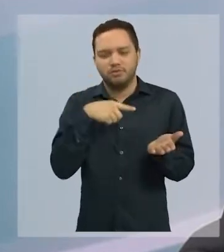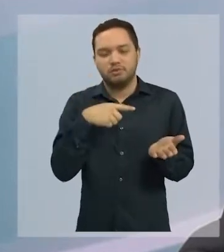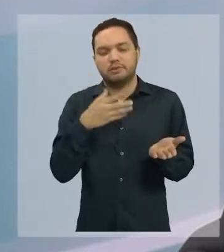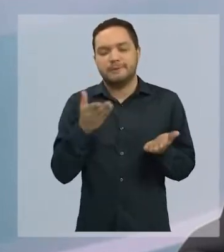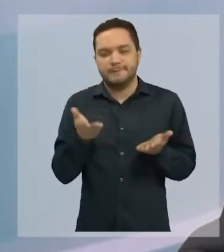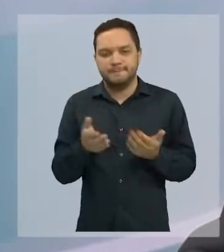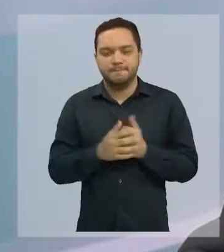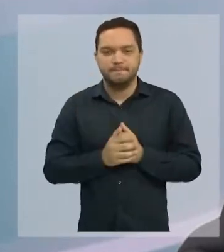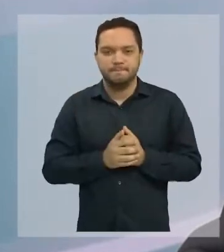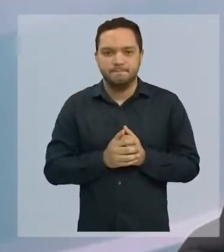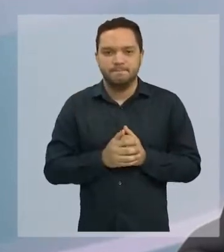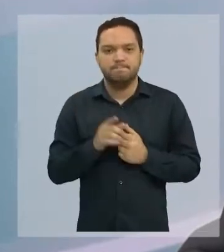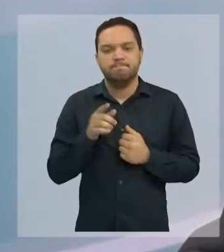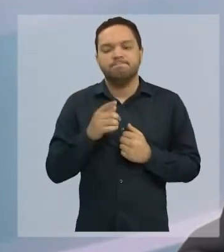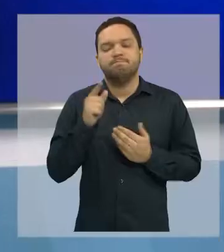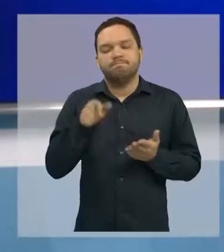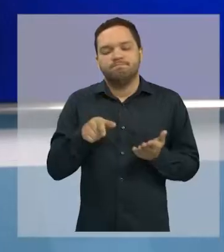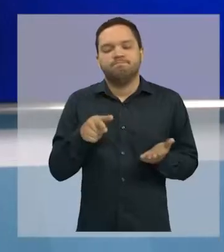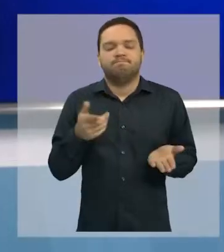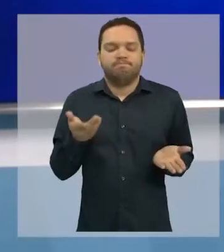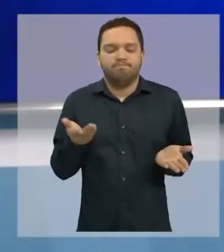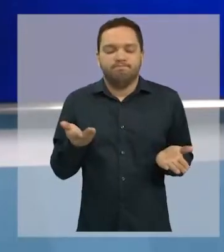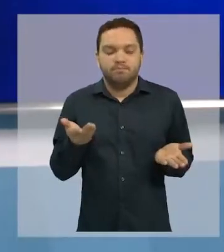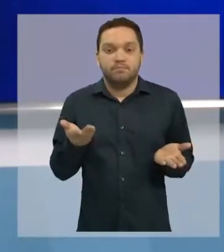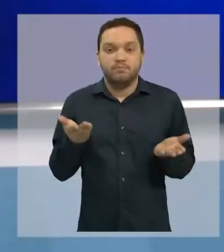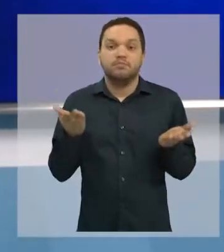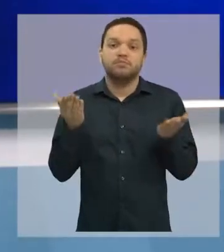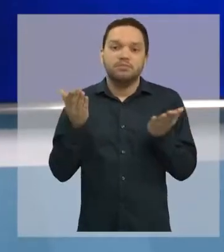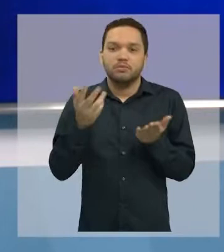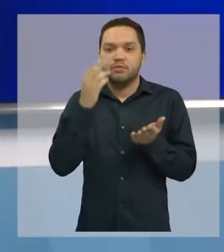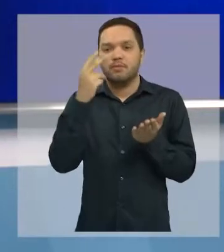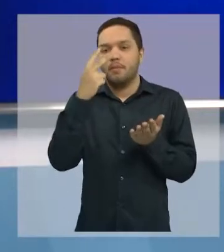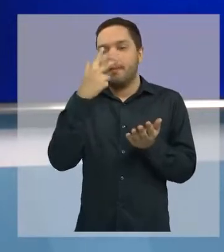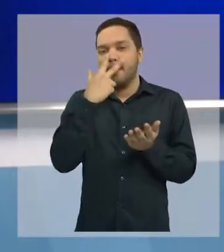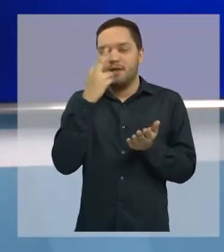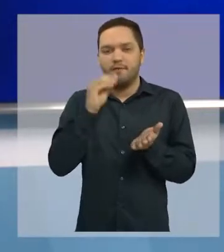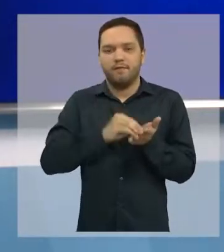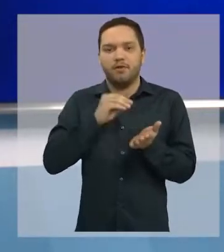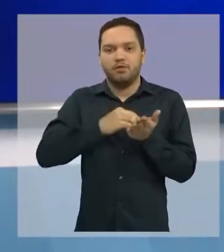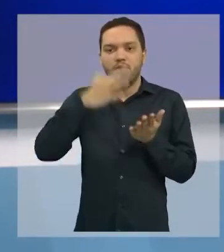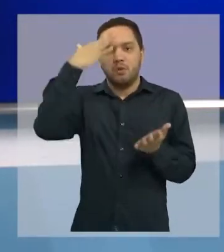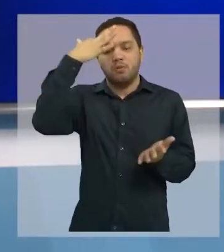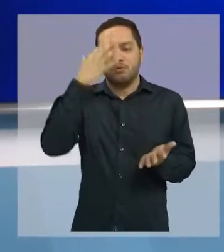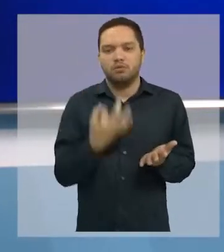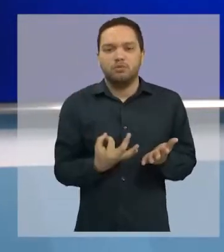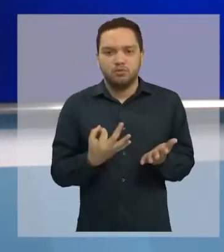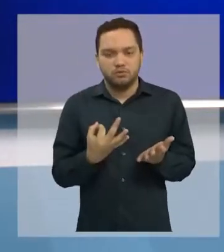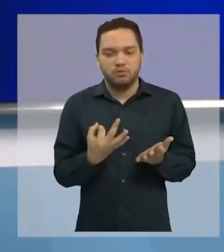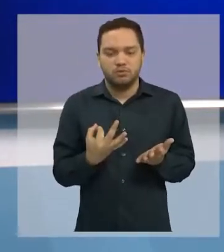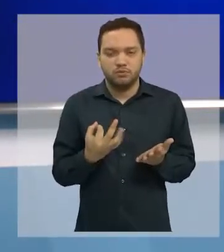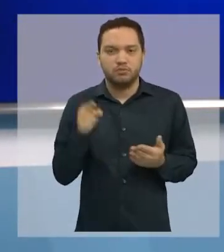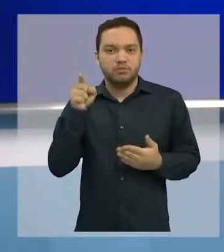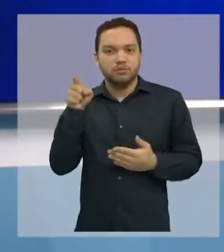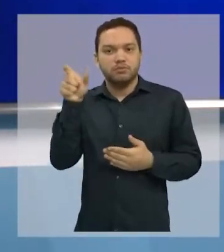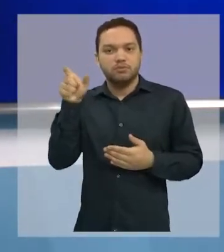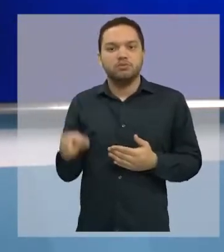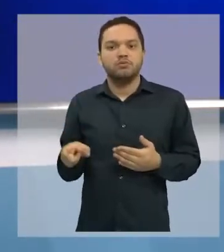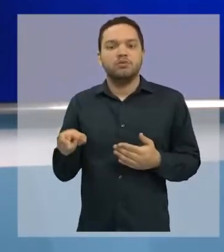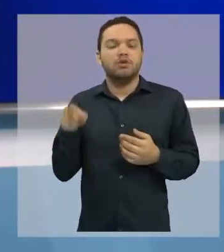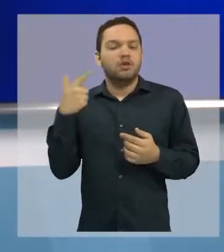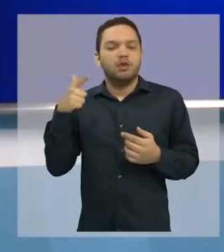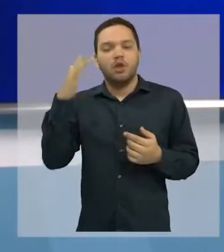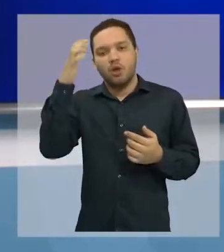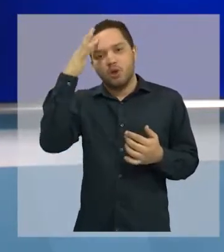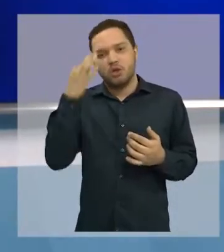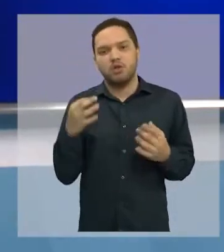tem. Não. Isso é falta de compreensão da essência de um